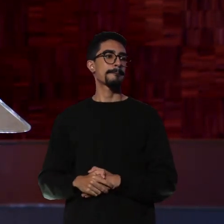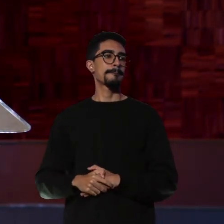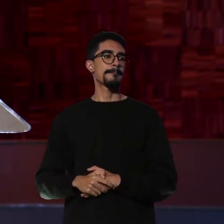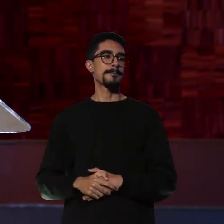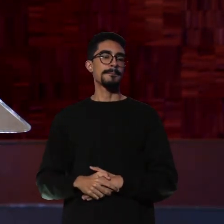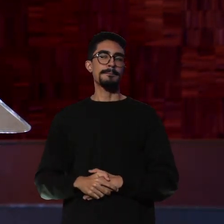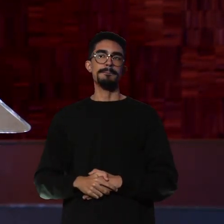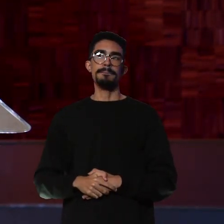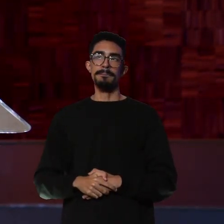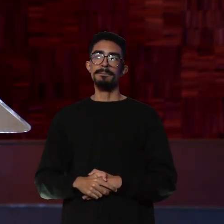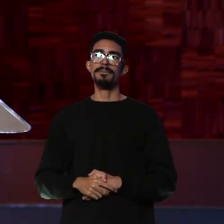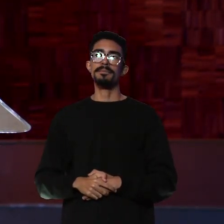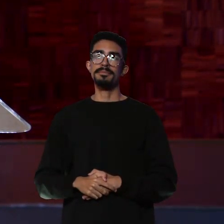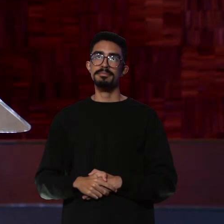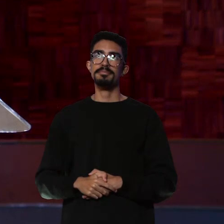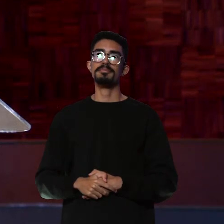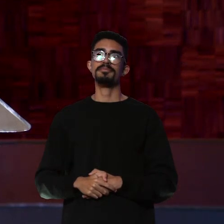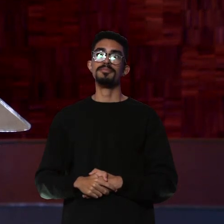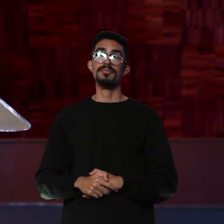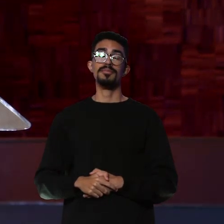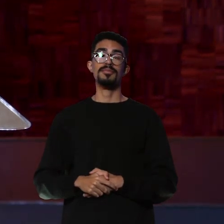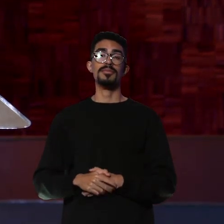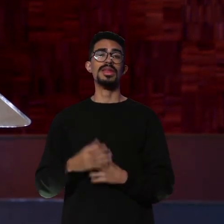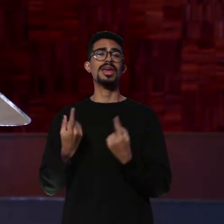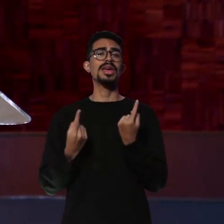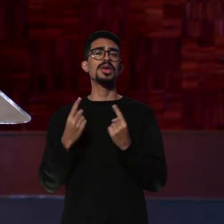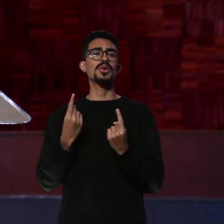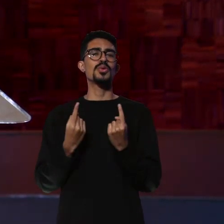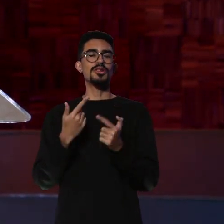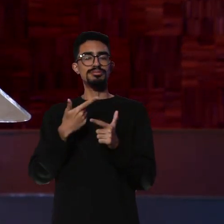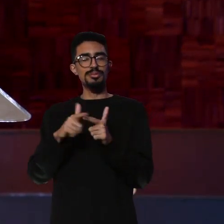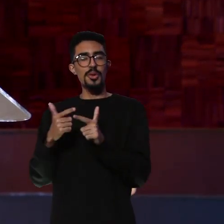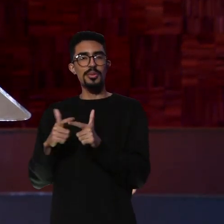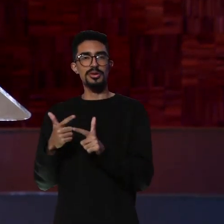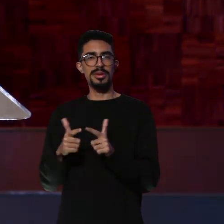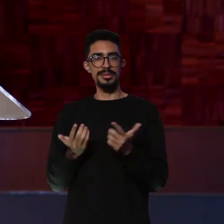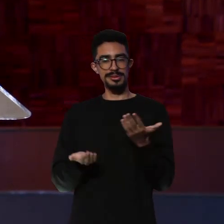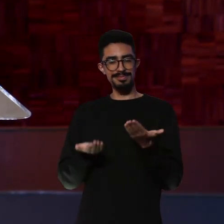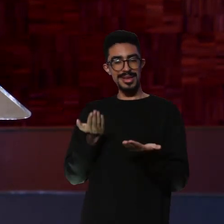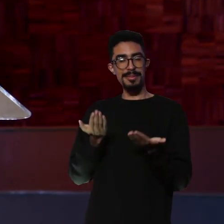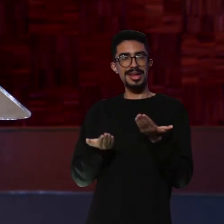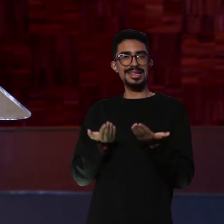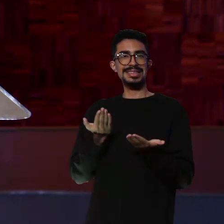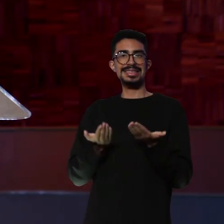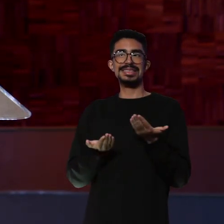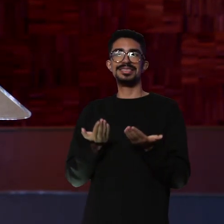o que pesa muito na balança espiritual é quando o peso não é o teu,